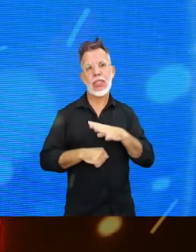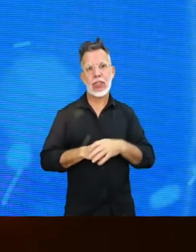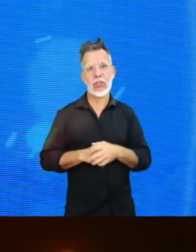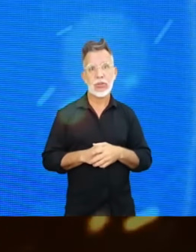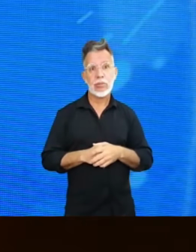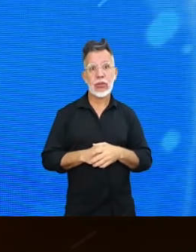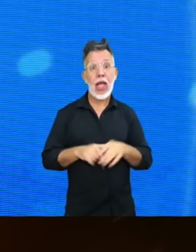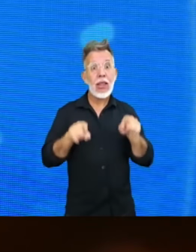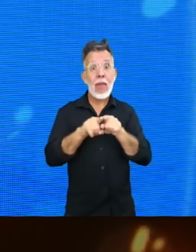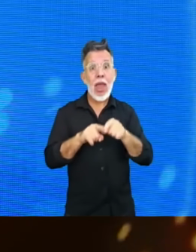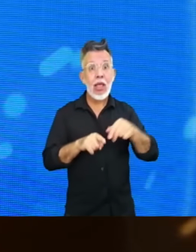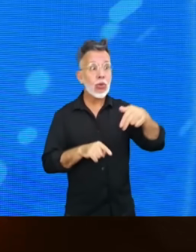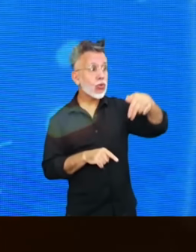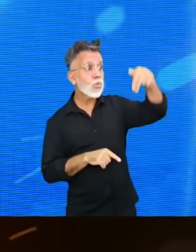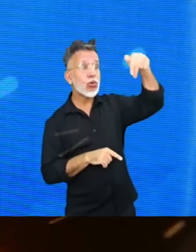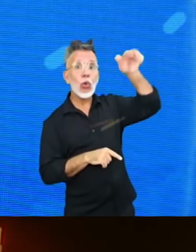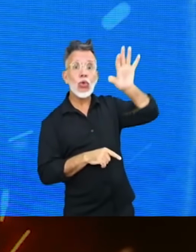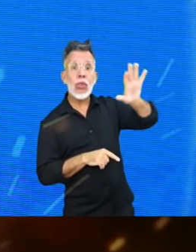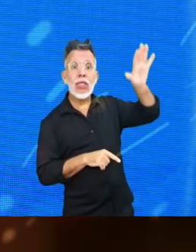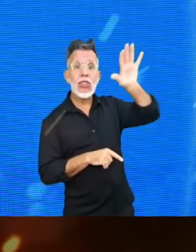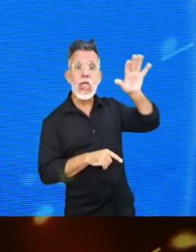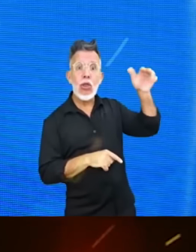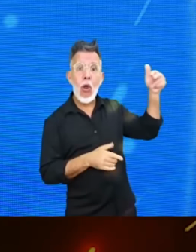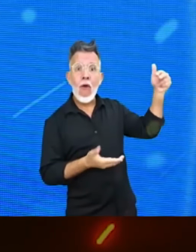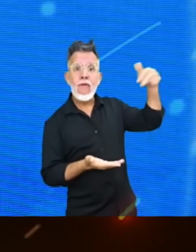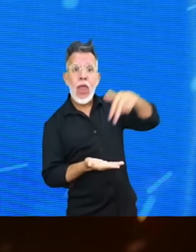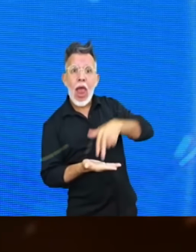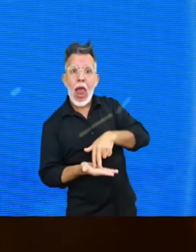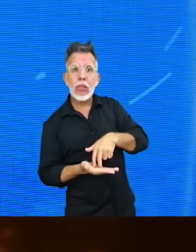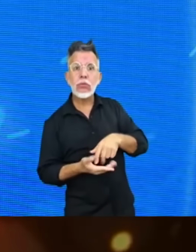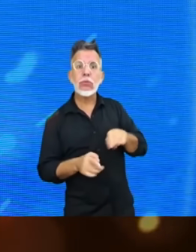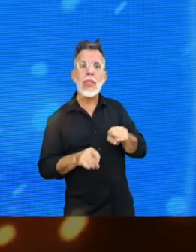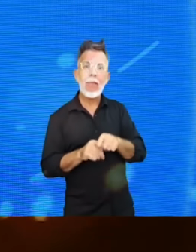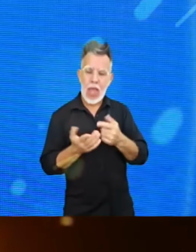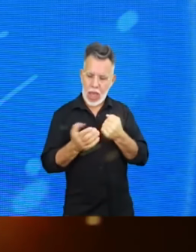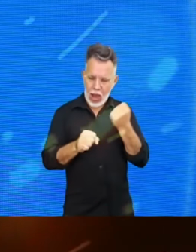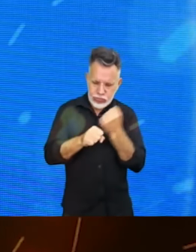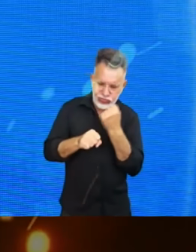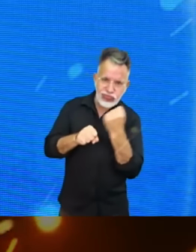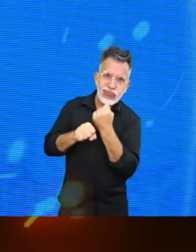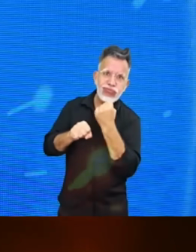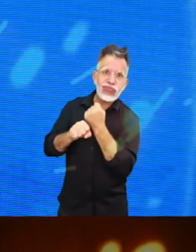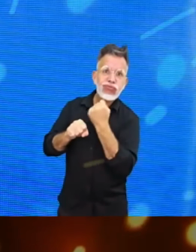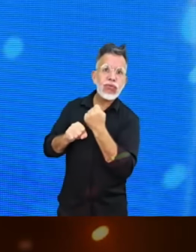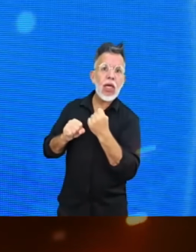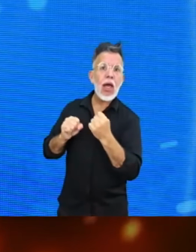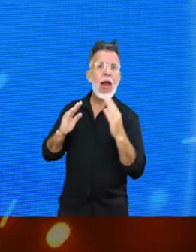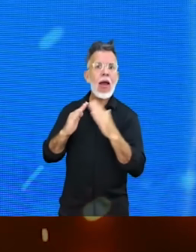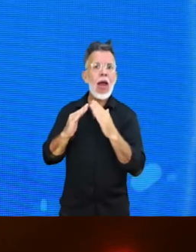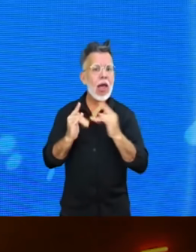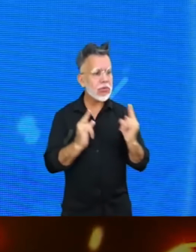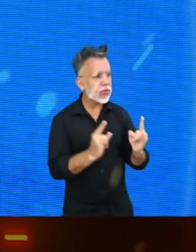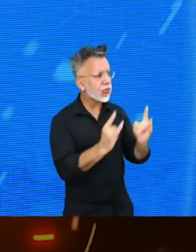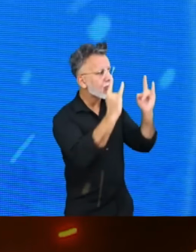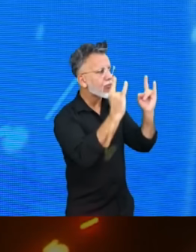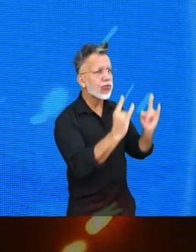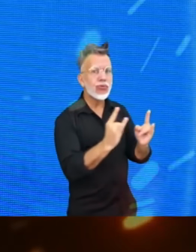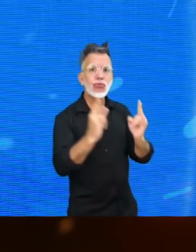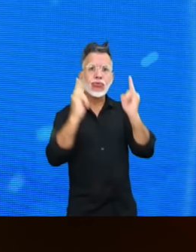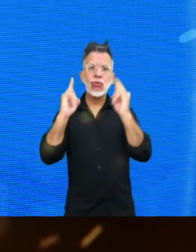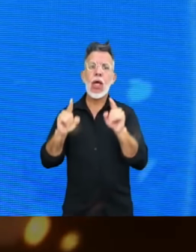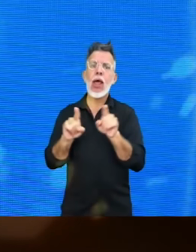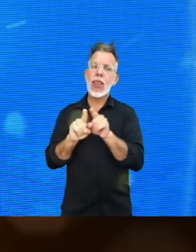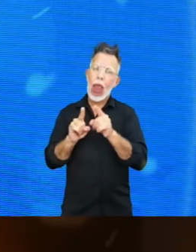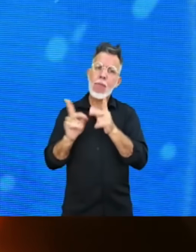cá por exemplo e com as mãos calejadas ergueram prédios e casas e a mesma coisa deve funcionar em relação a